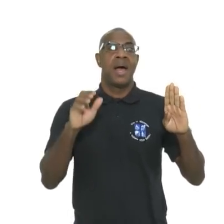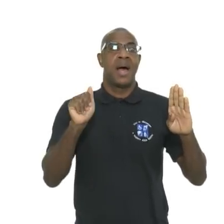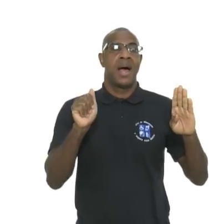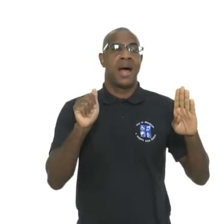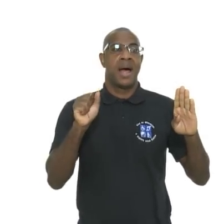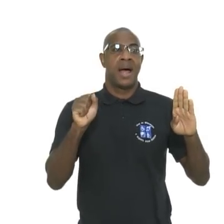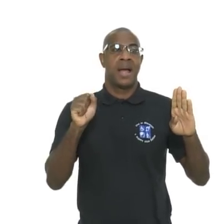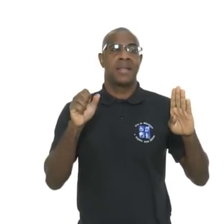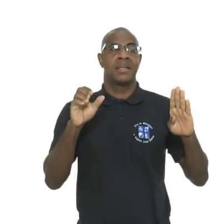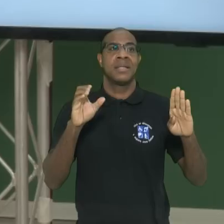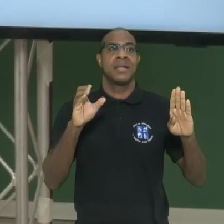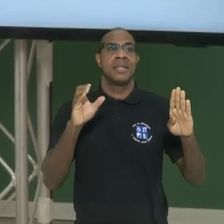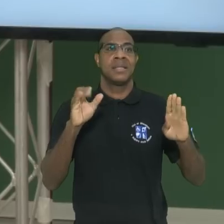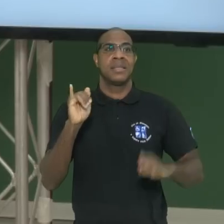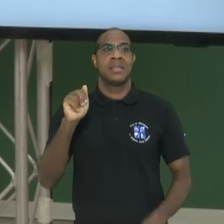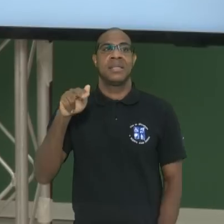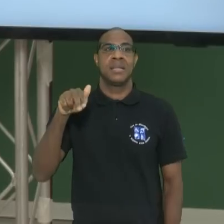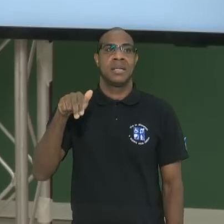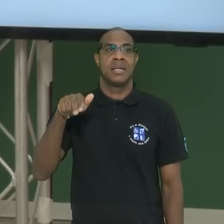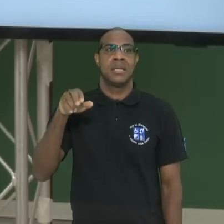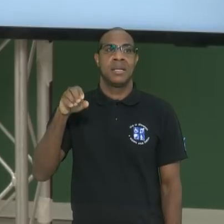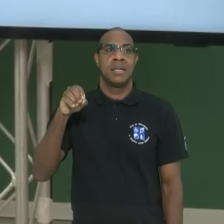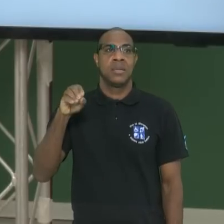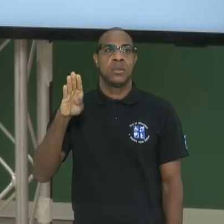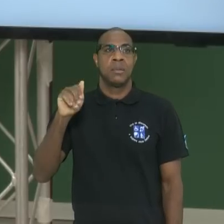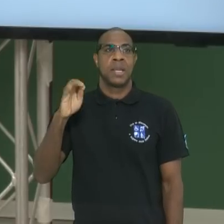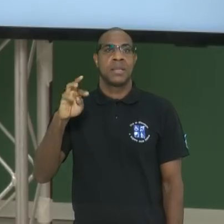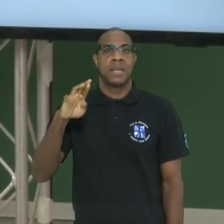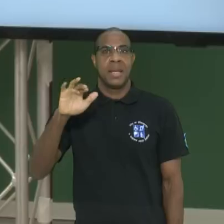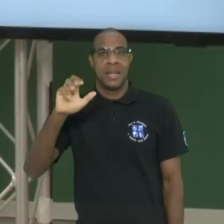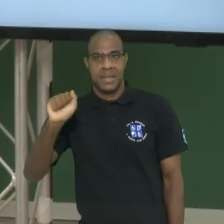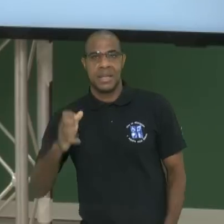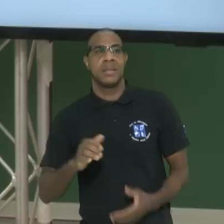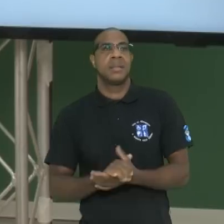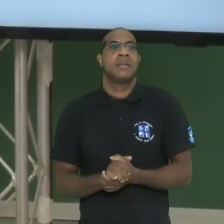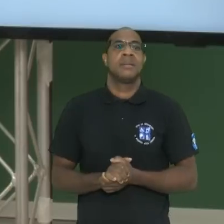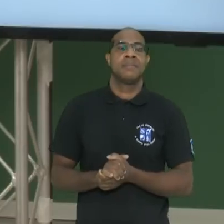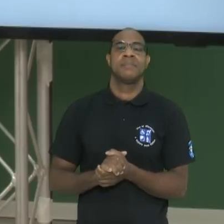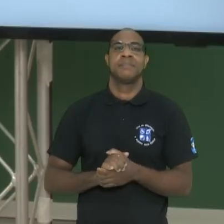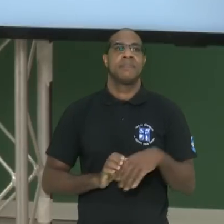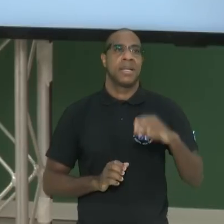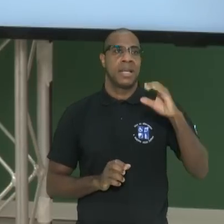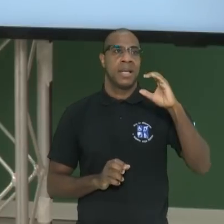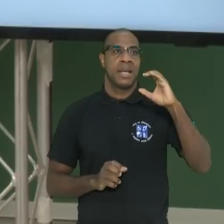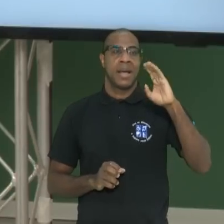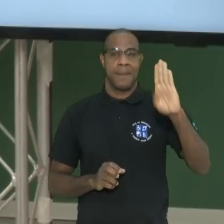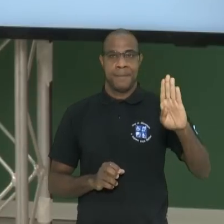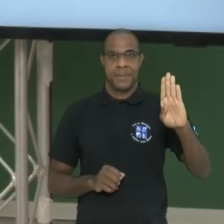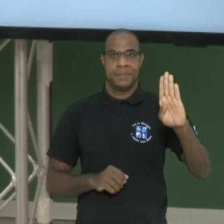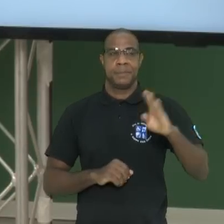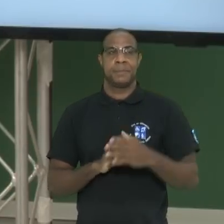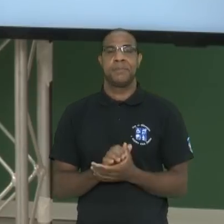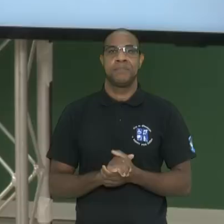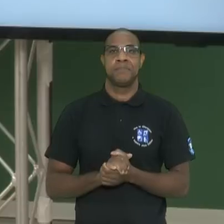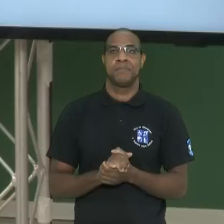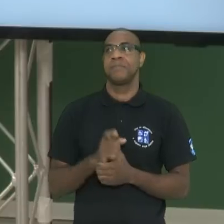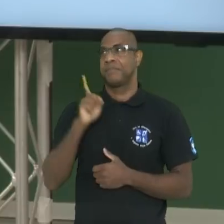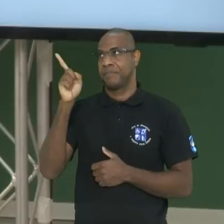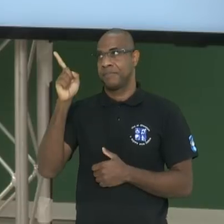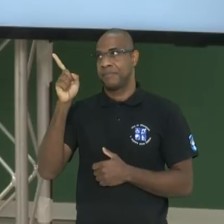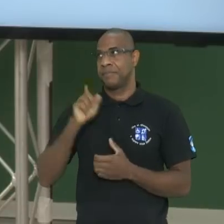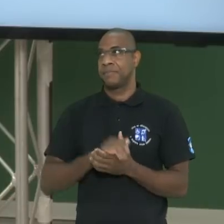cianobactérias, unicelulares, procariontes e autótrofas, indispensáveis à vida pela produção de